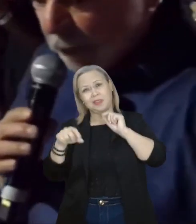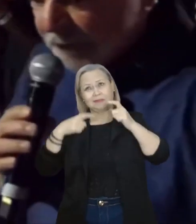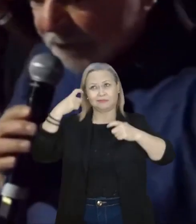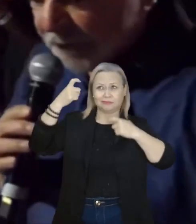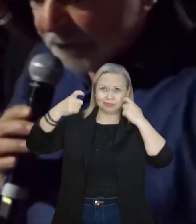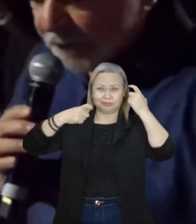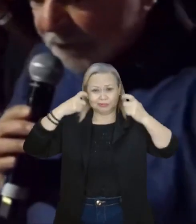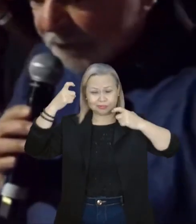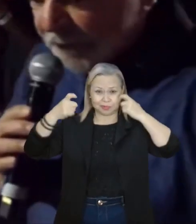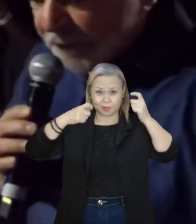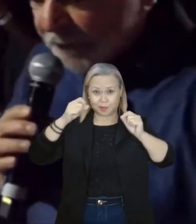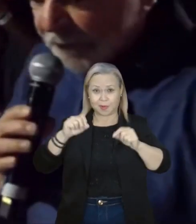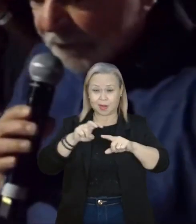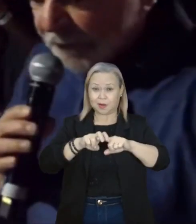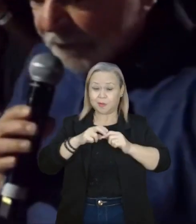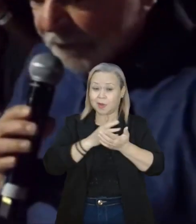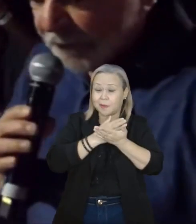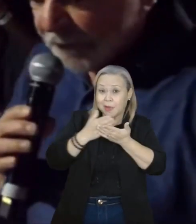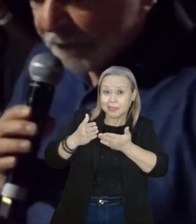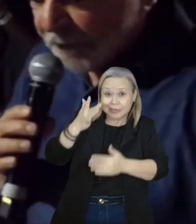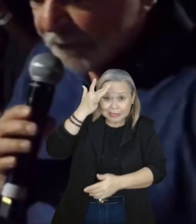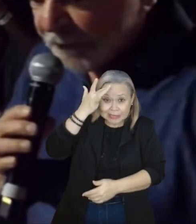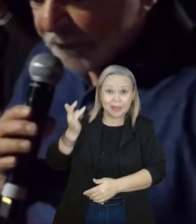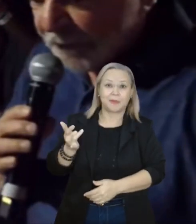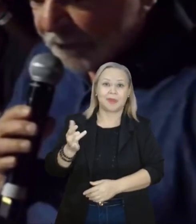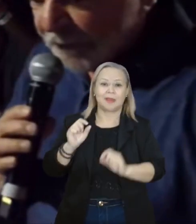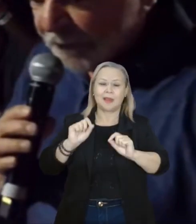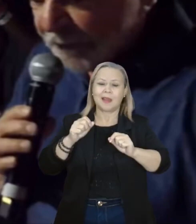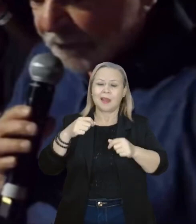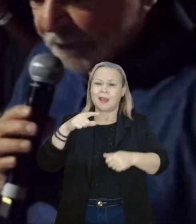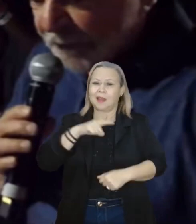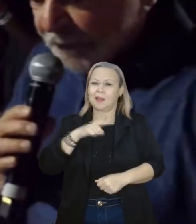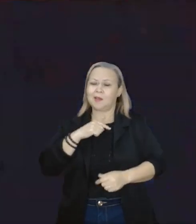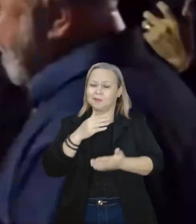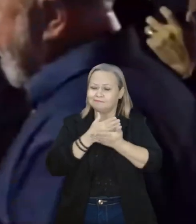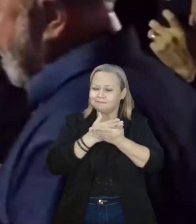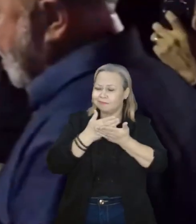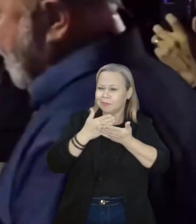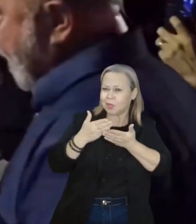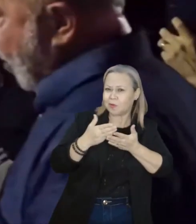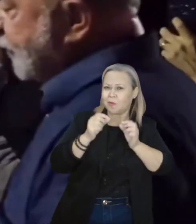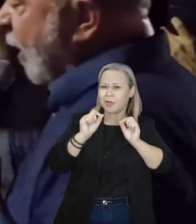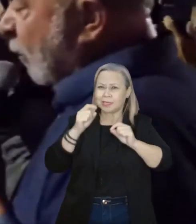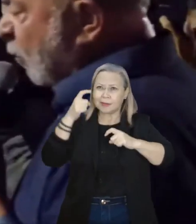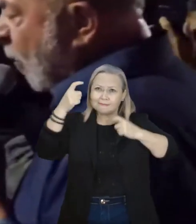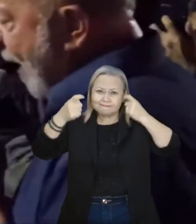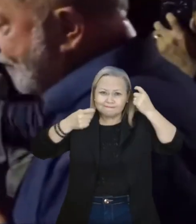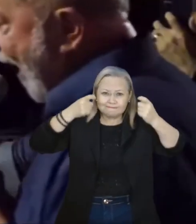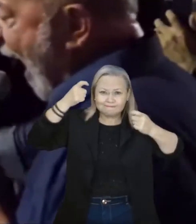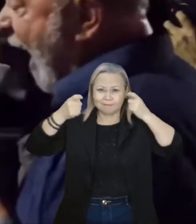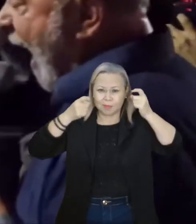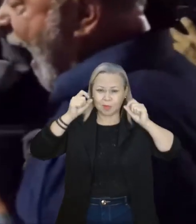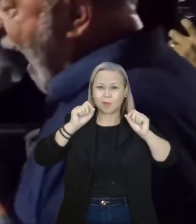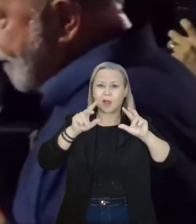preocupado, porque a partir da manhã eu tenho que começar a me preocupar como é que a gente